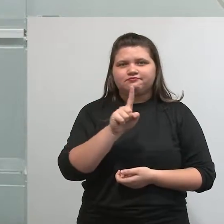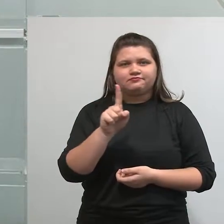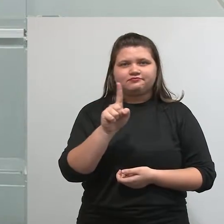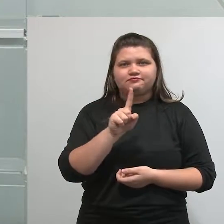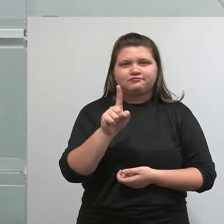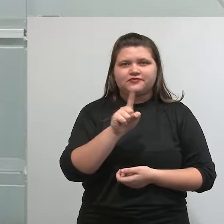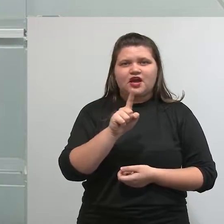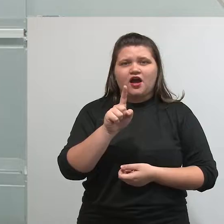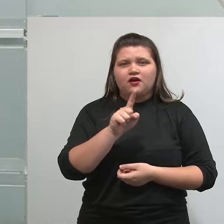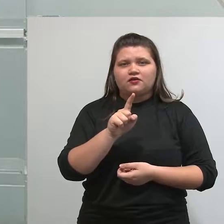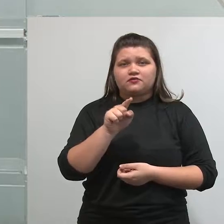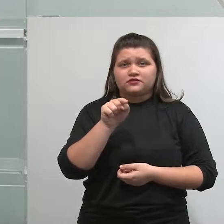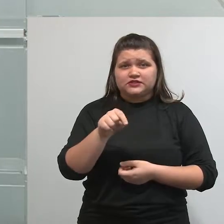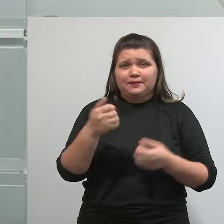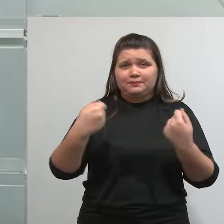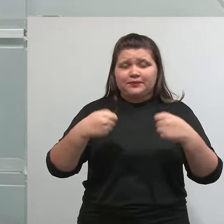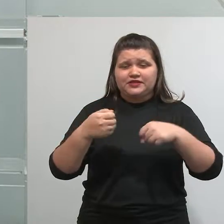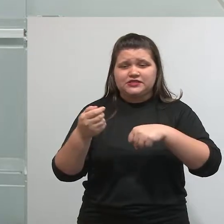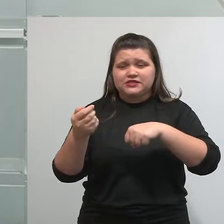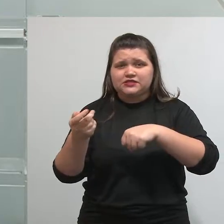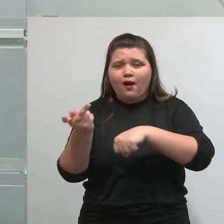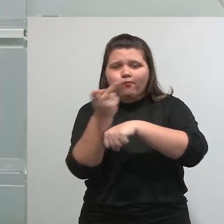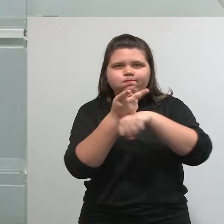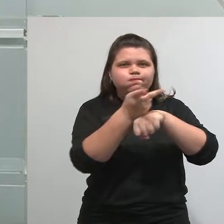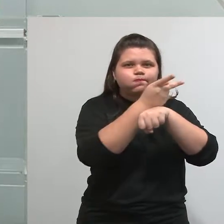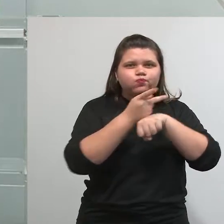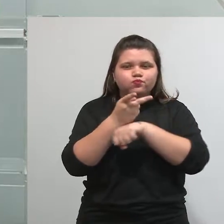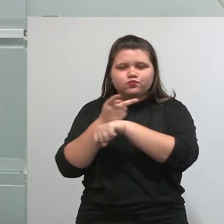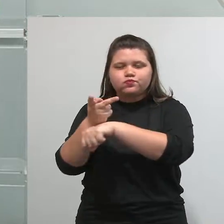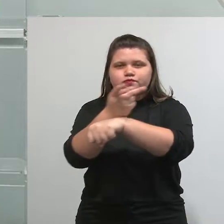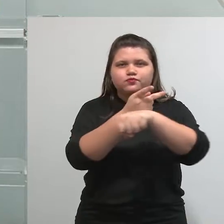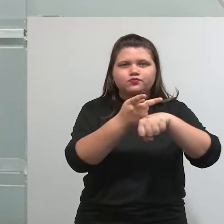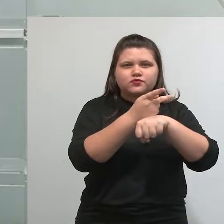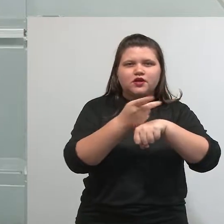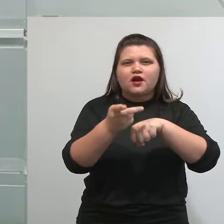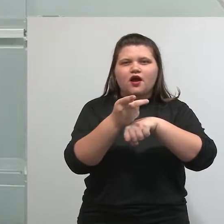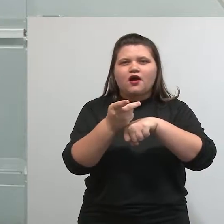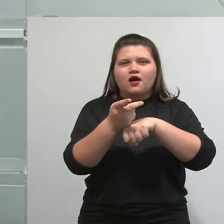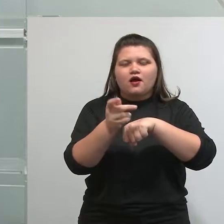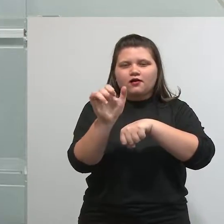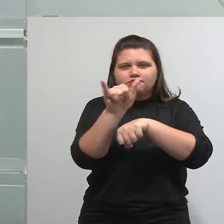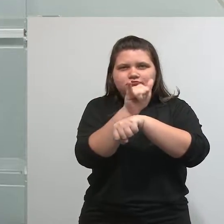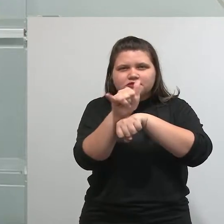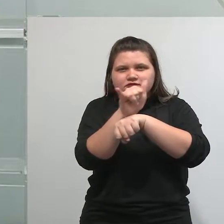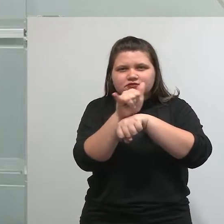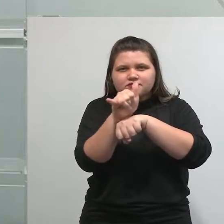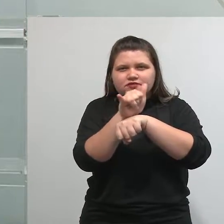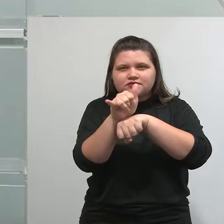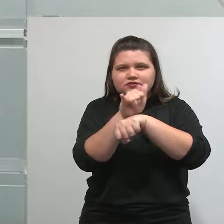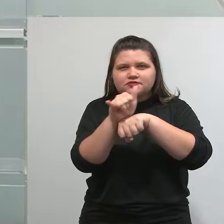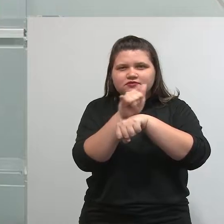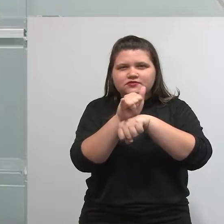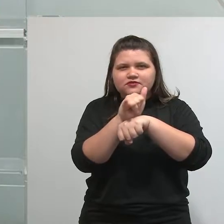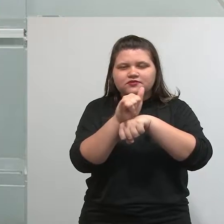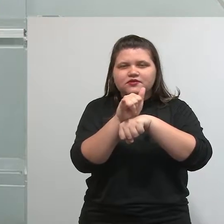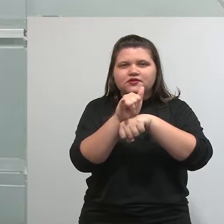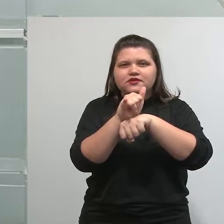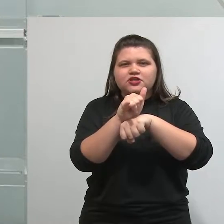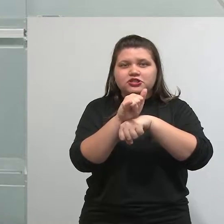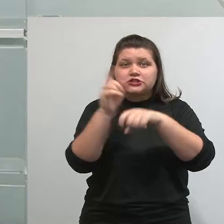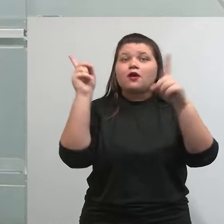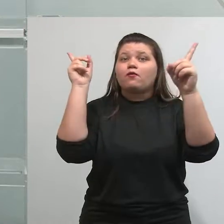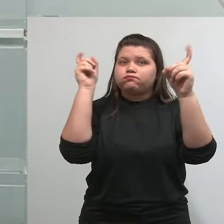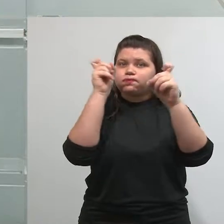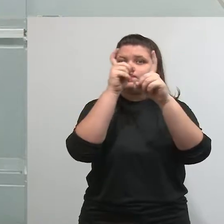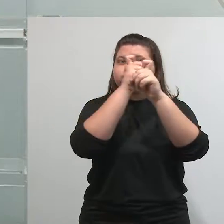você realmente buscar as suas habilidades de desenvolver atividades desafiadoras. É para